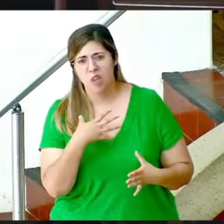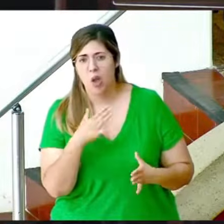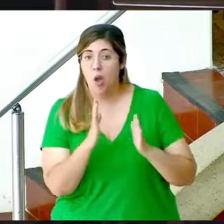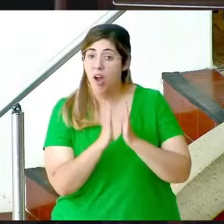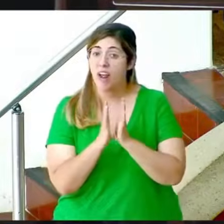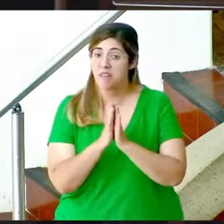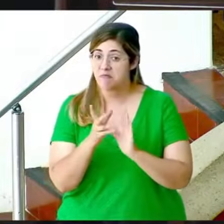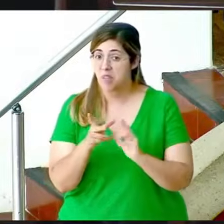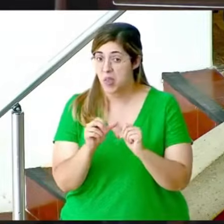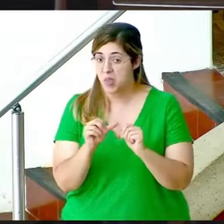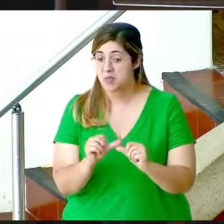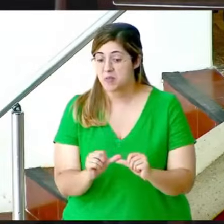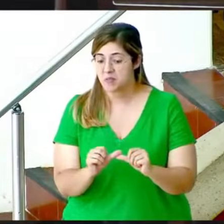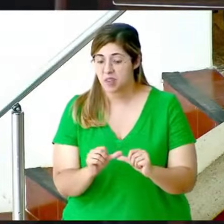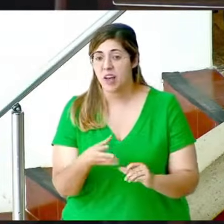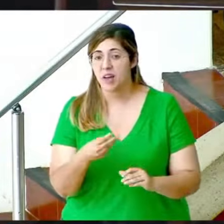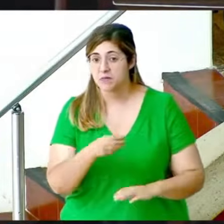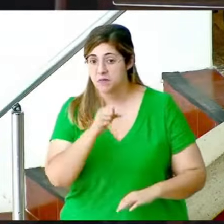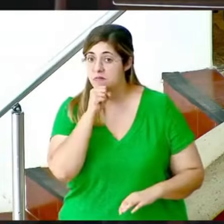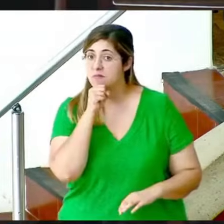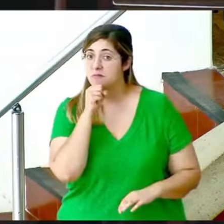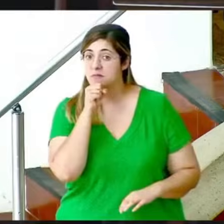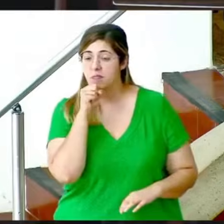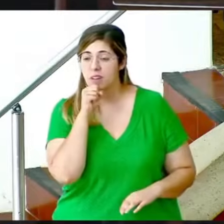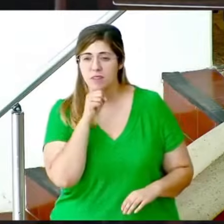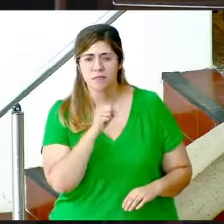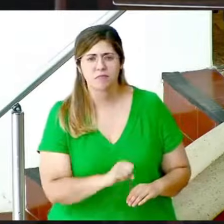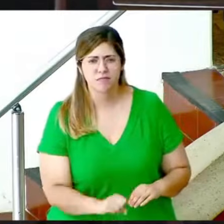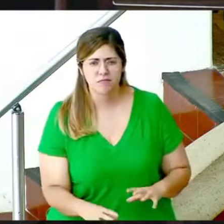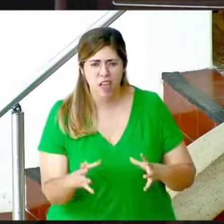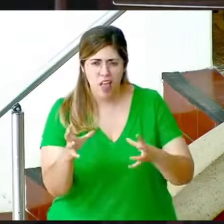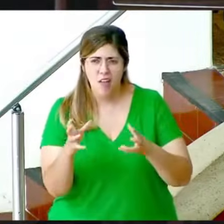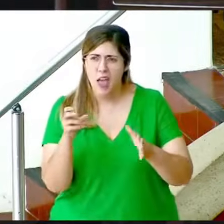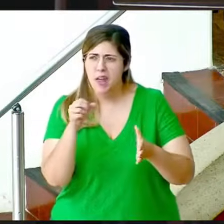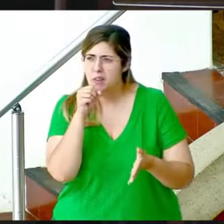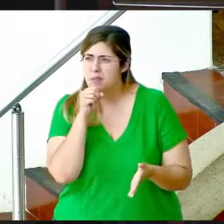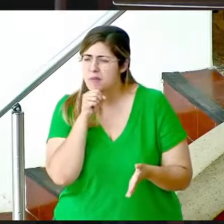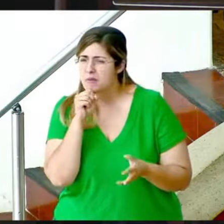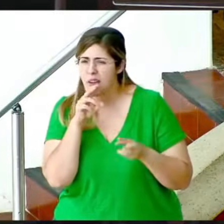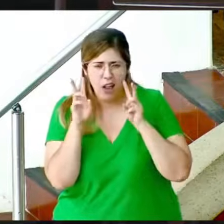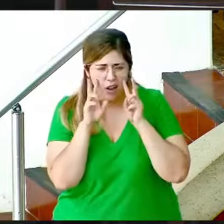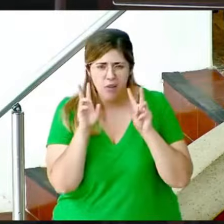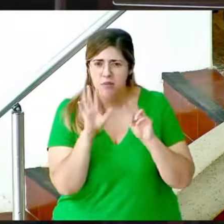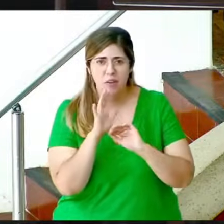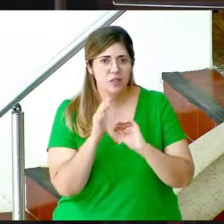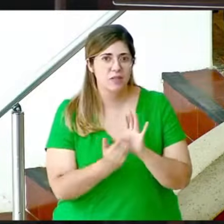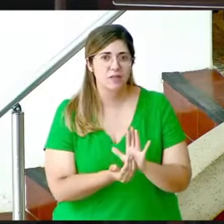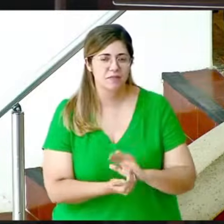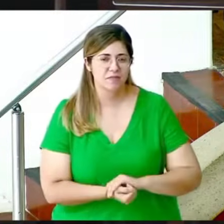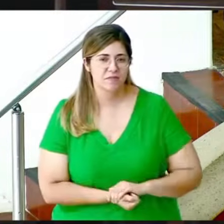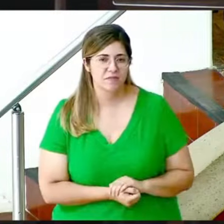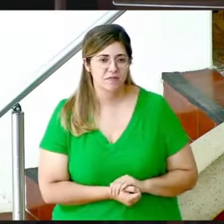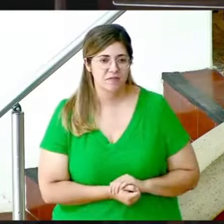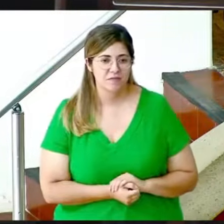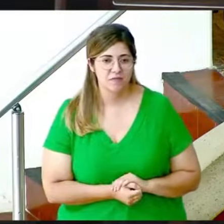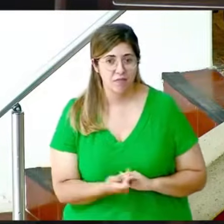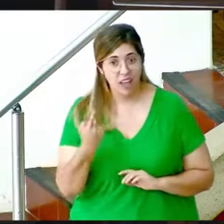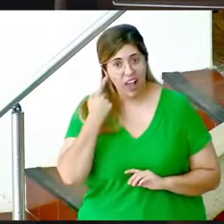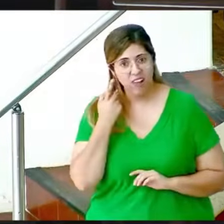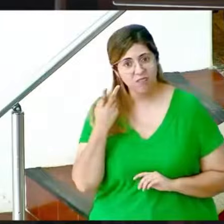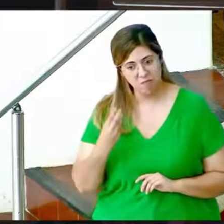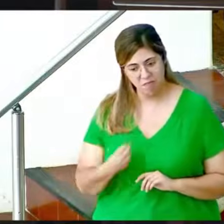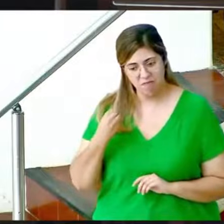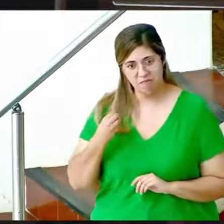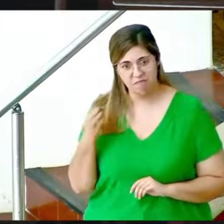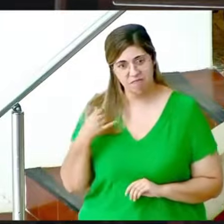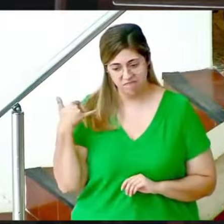achar estranho isso, mas é mesmo a minha oração. Me leva à velhice, Senhor. Me leva a esse estado. Estou indo, estou caminhando,